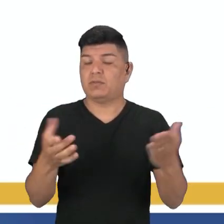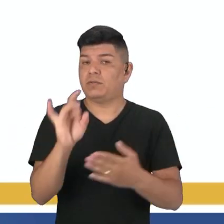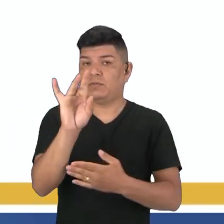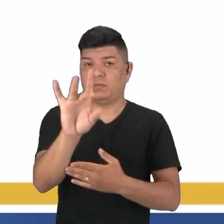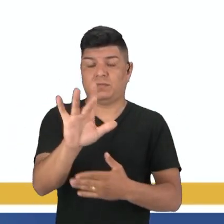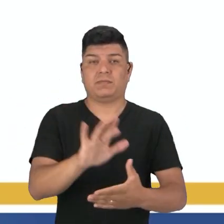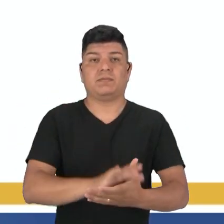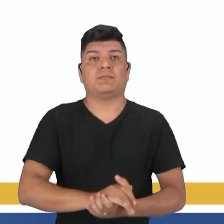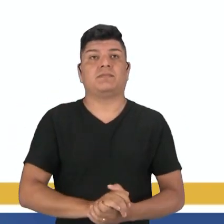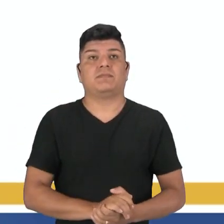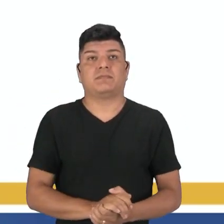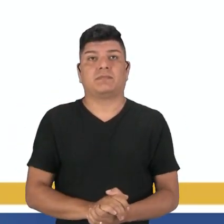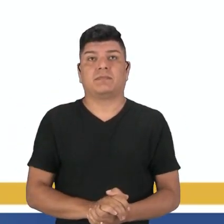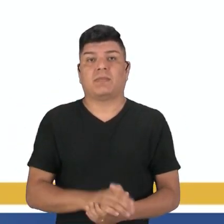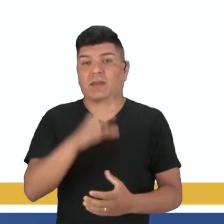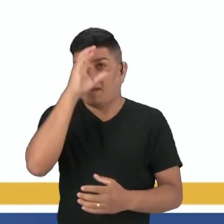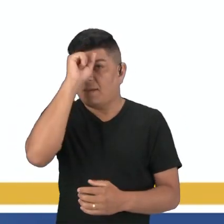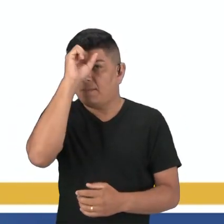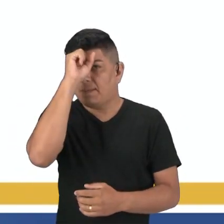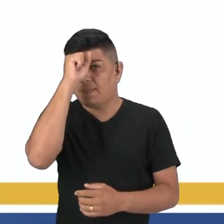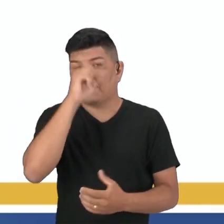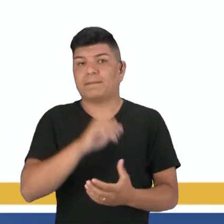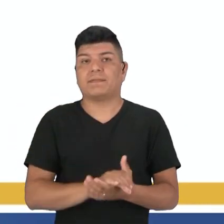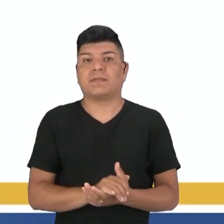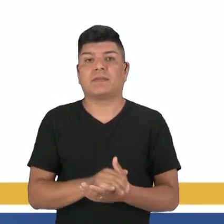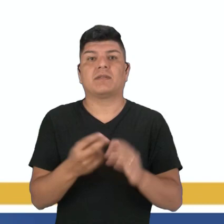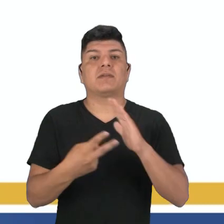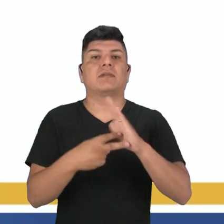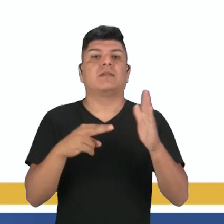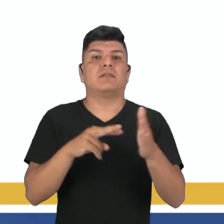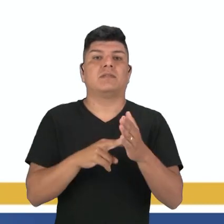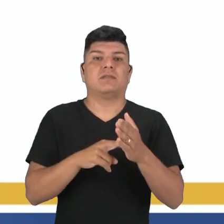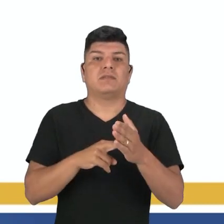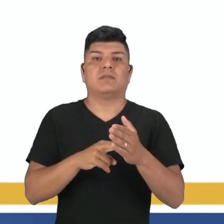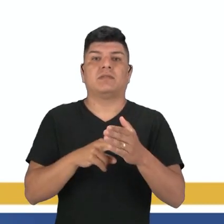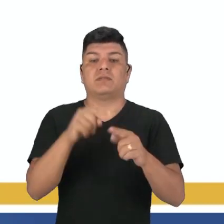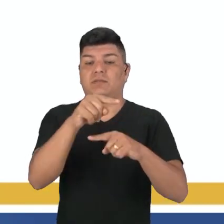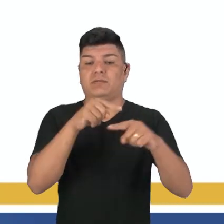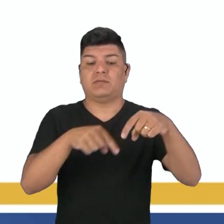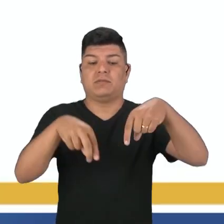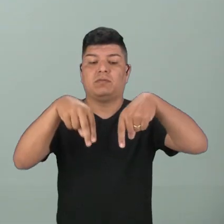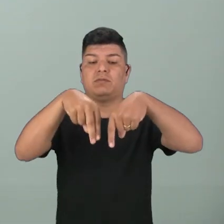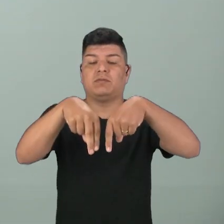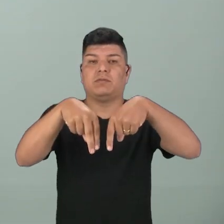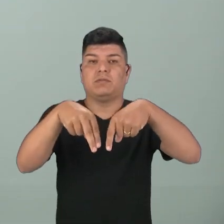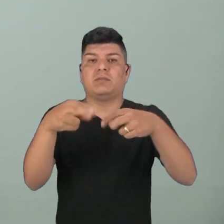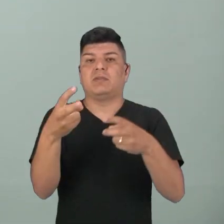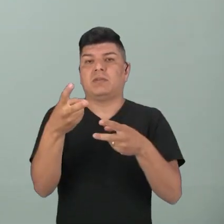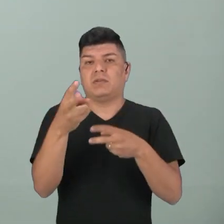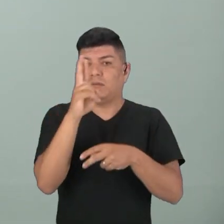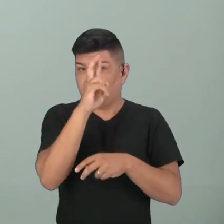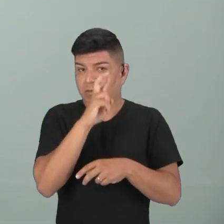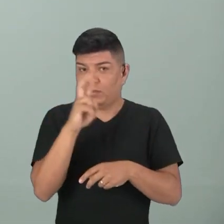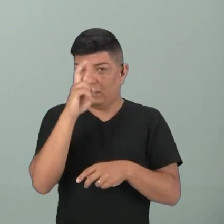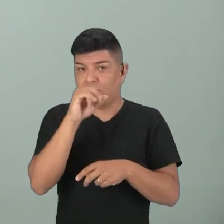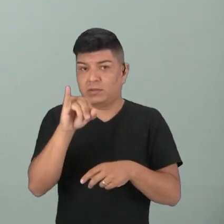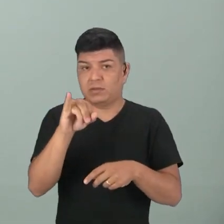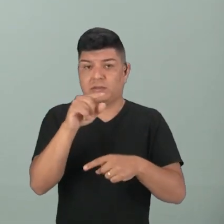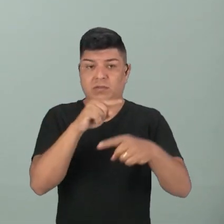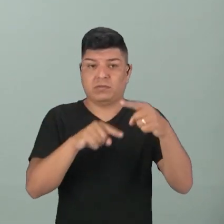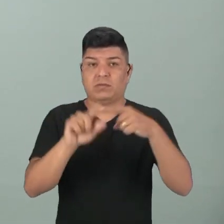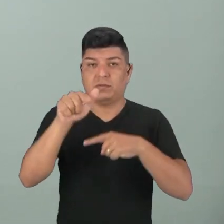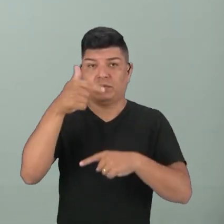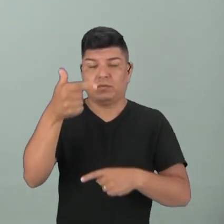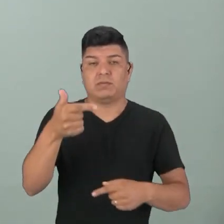aula. Hoje aprendemos o que são os divisores de um número natural e como verificar se um número é divisor